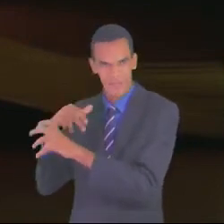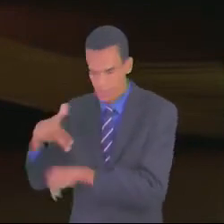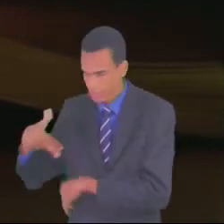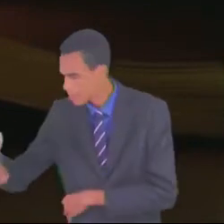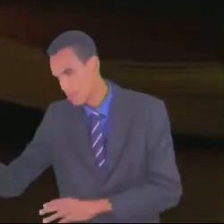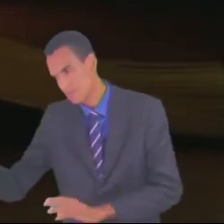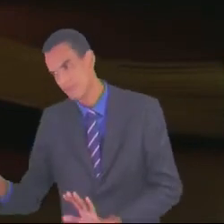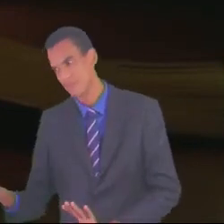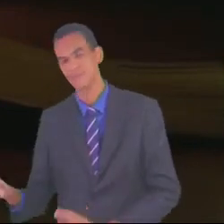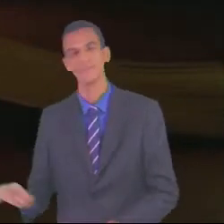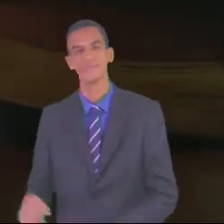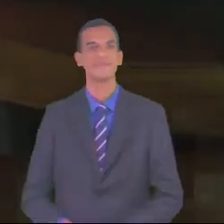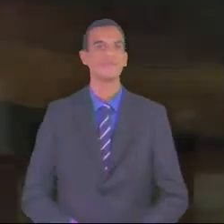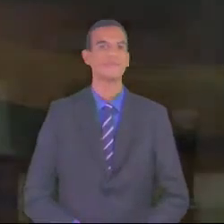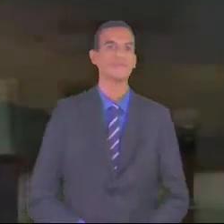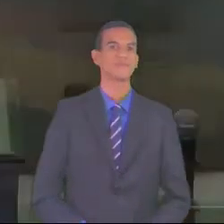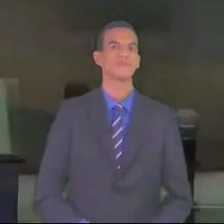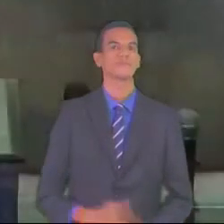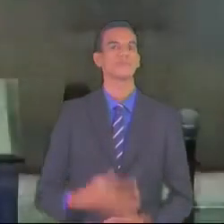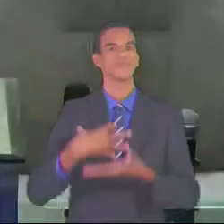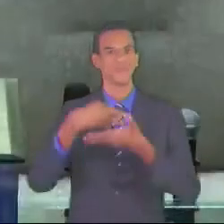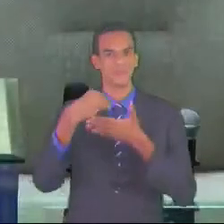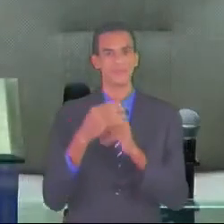anda. Quem diz amém?